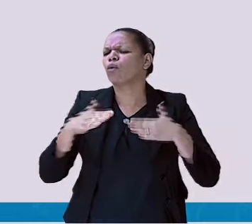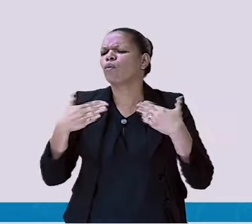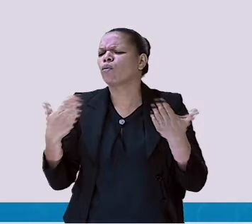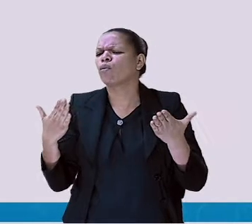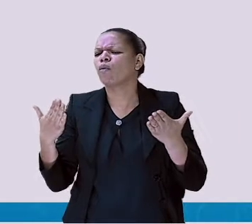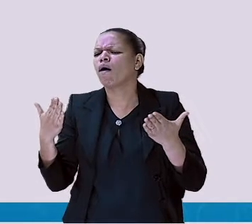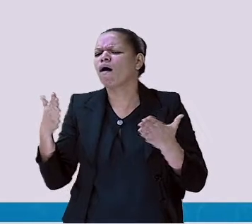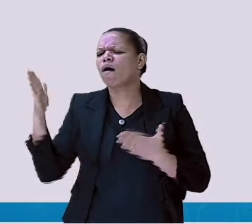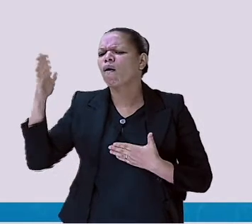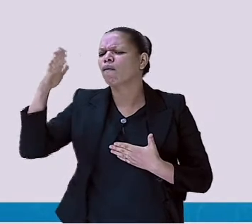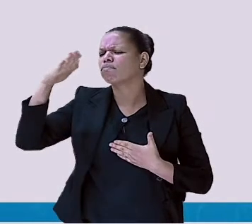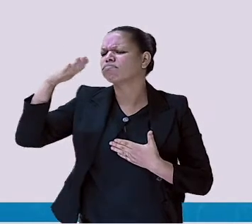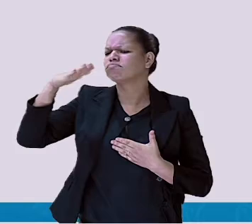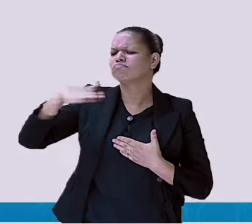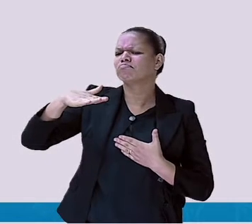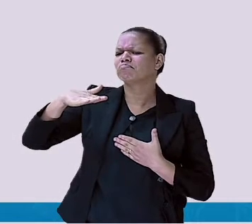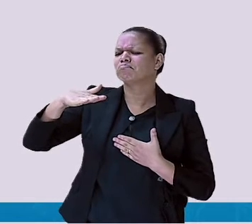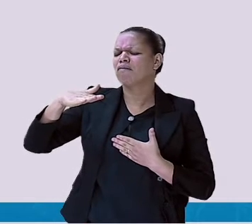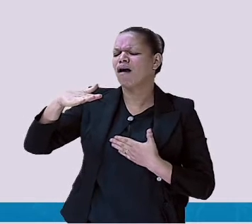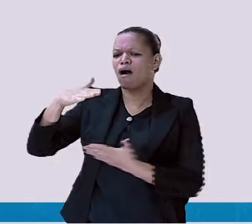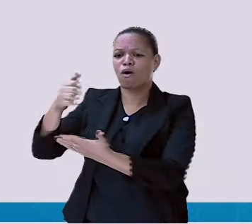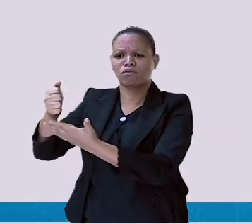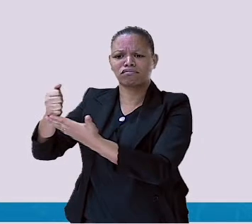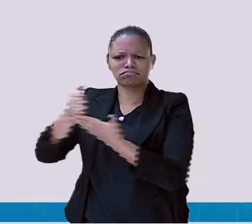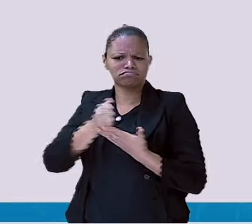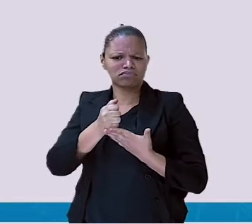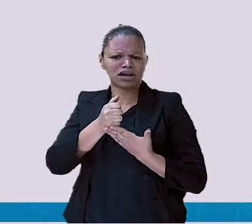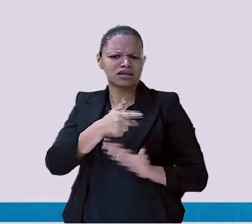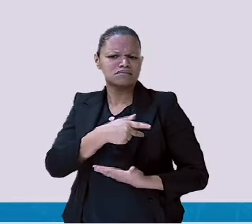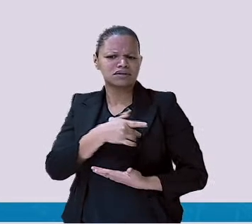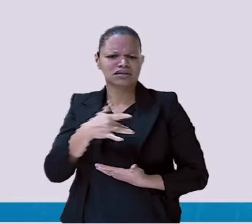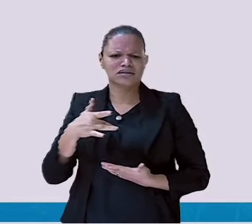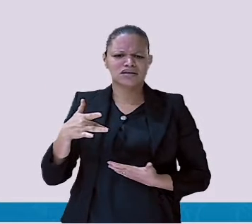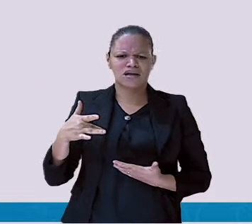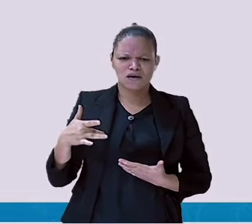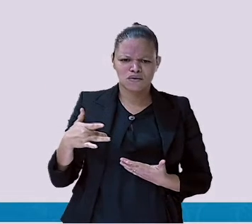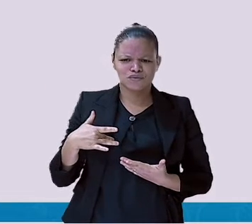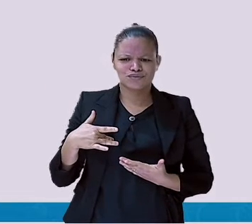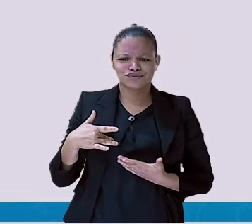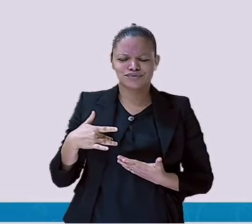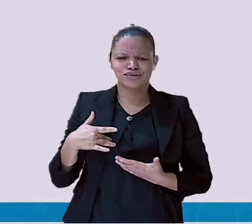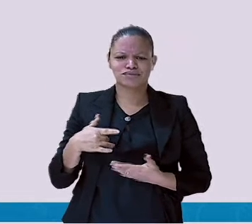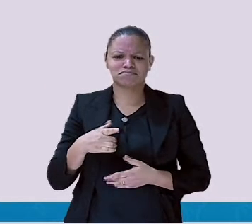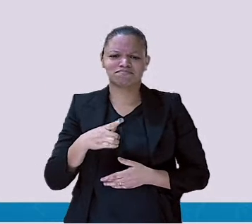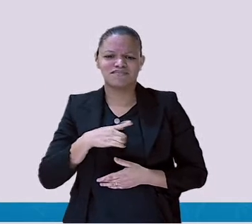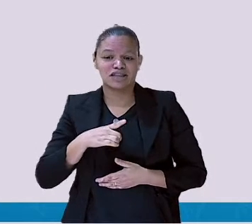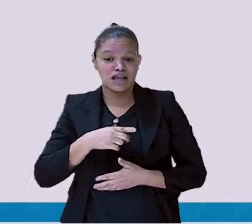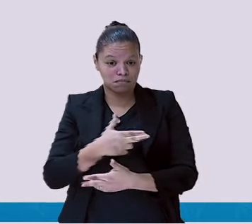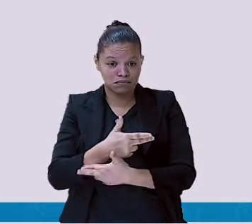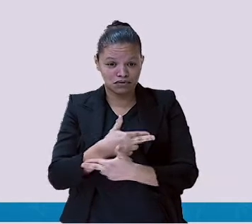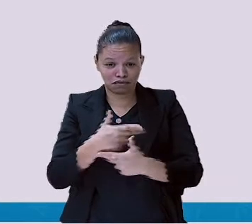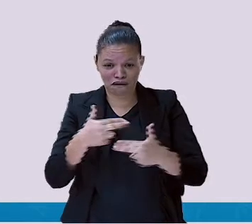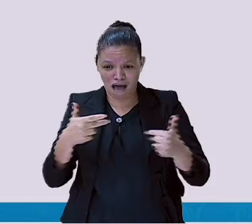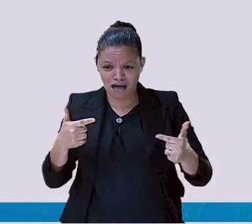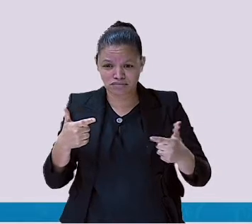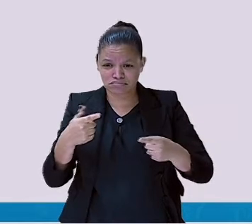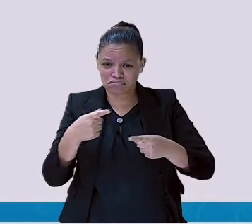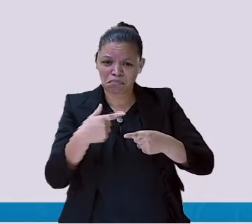derrame, problemas pulmonares, pressão alta, problemas